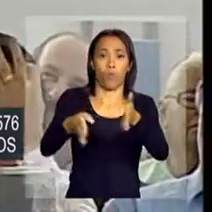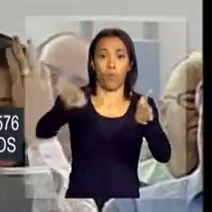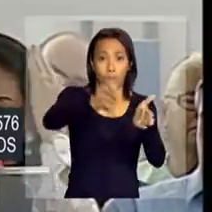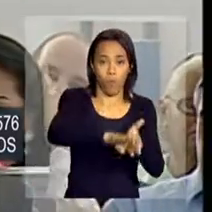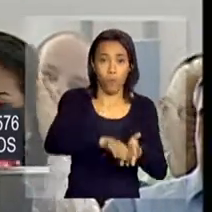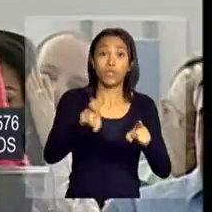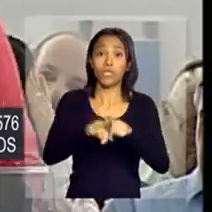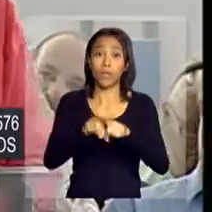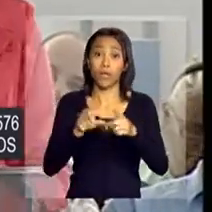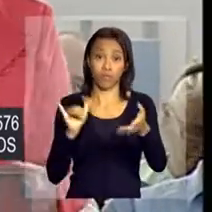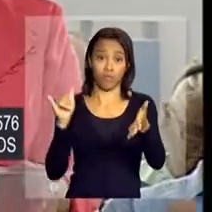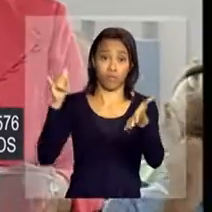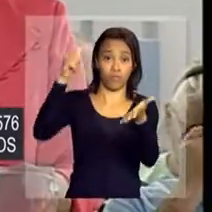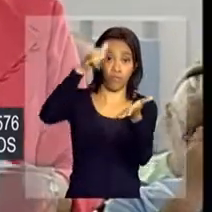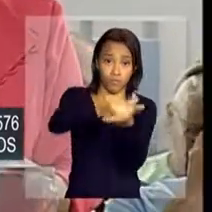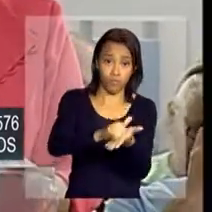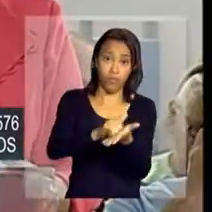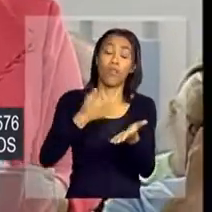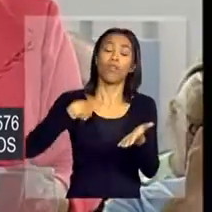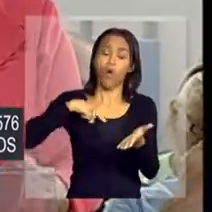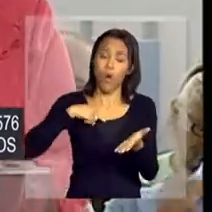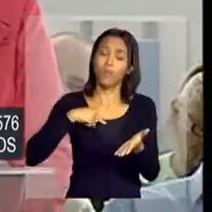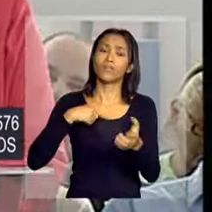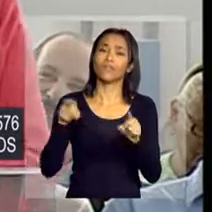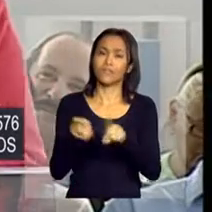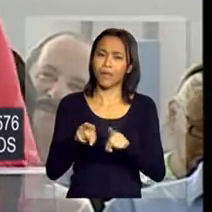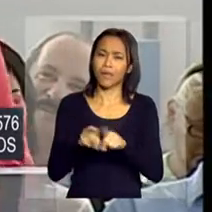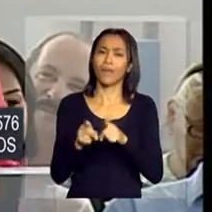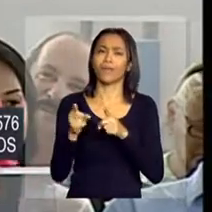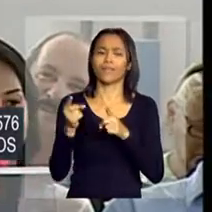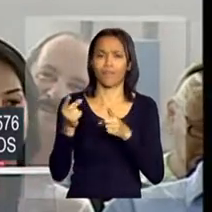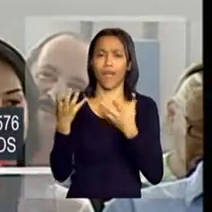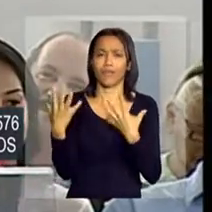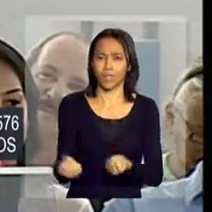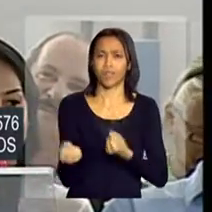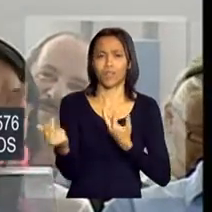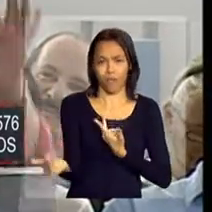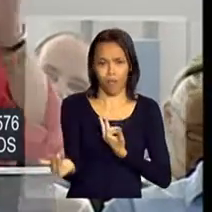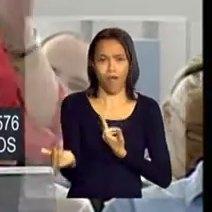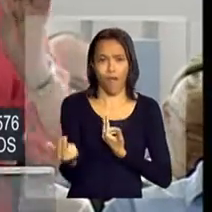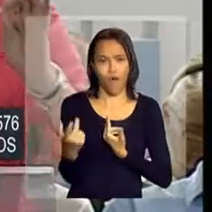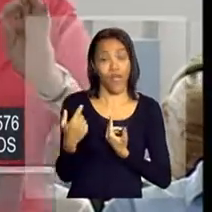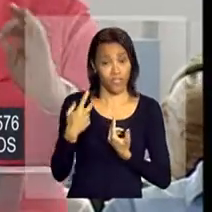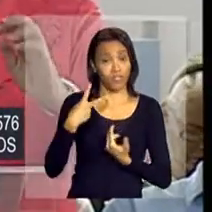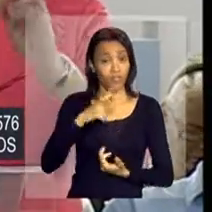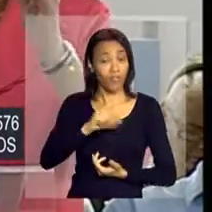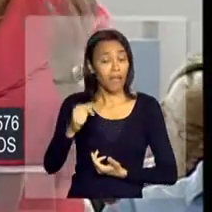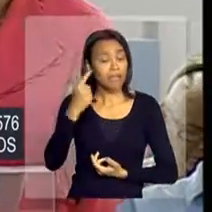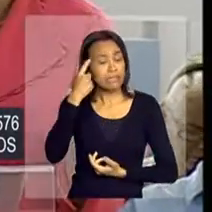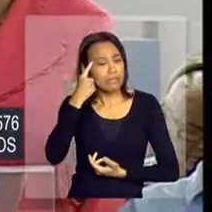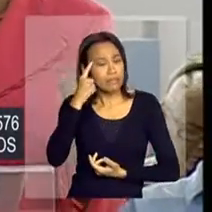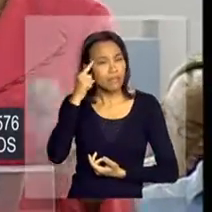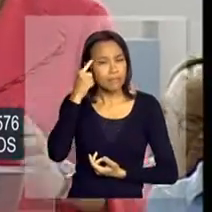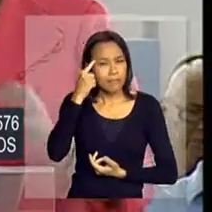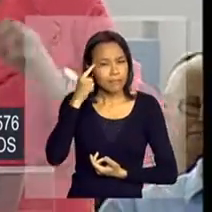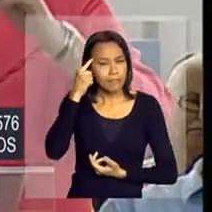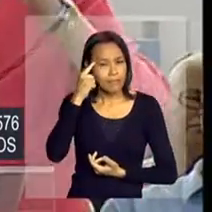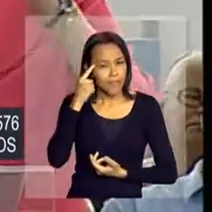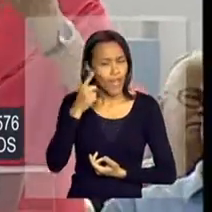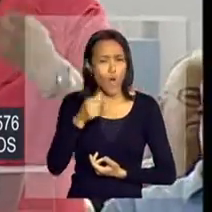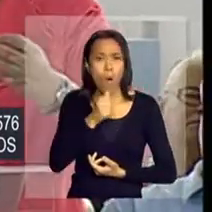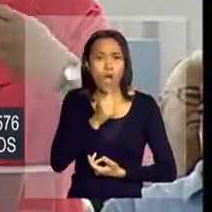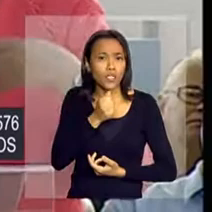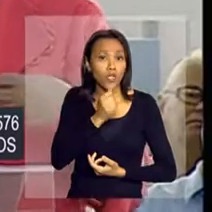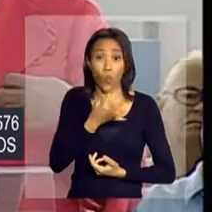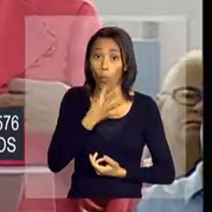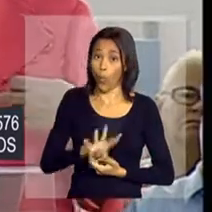aeroporto, nós também concordamos e iremos olhar com muito, como eu não estudei isso,